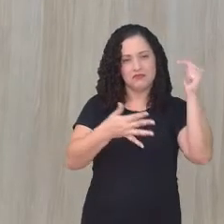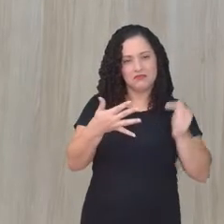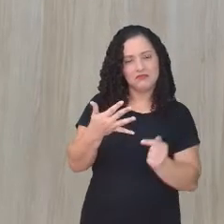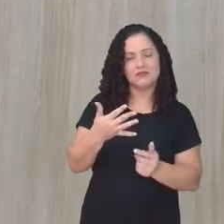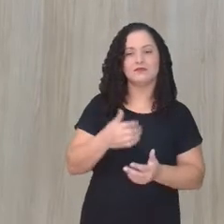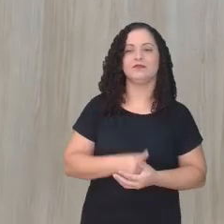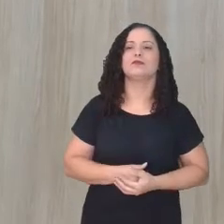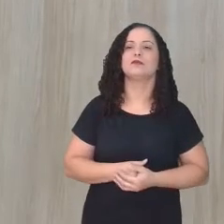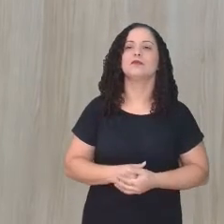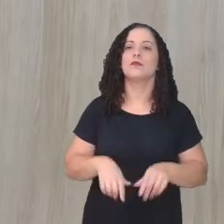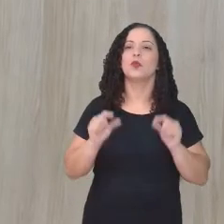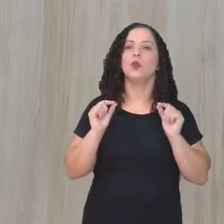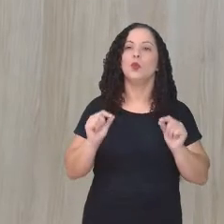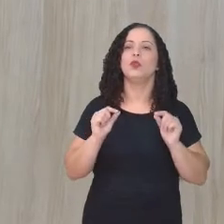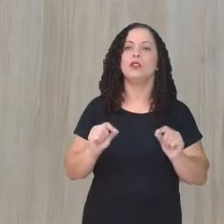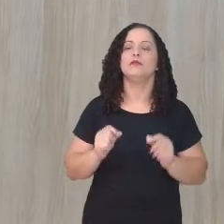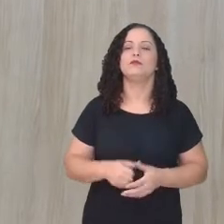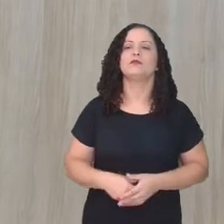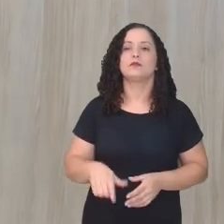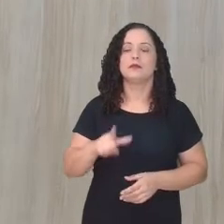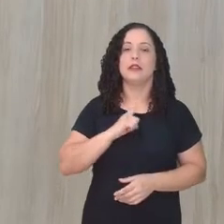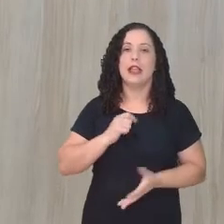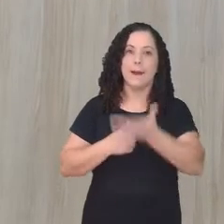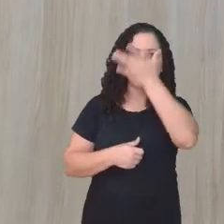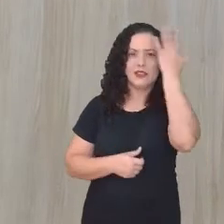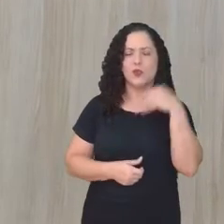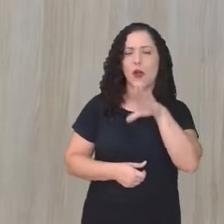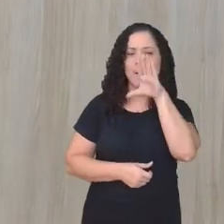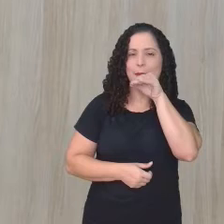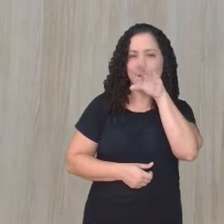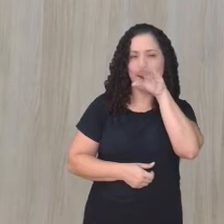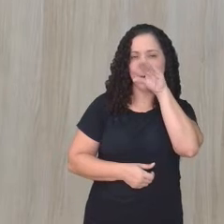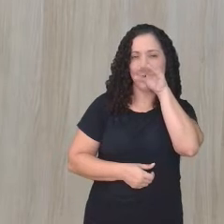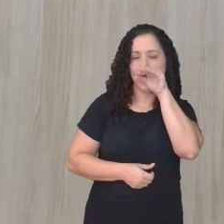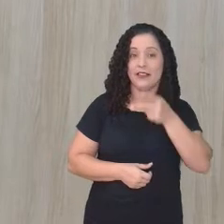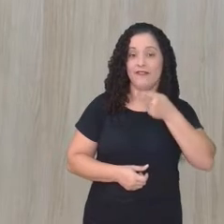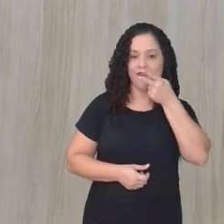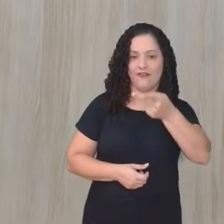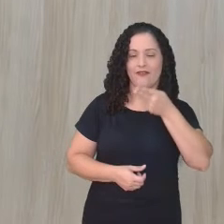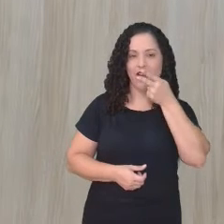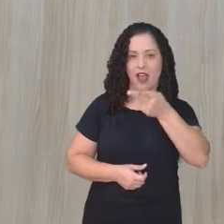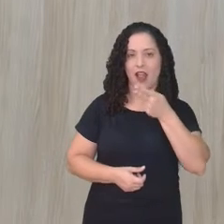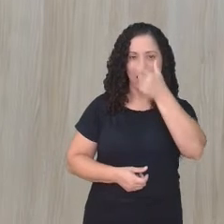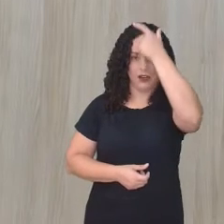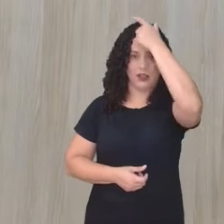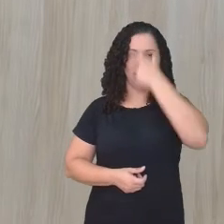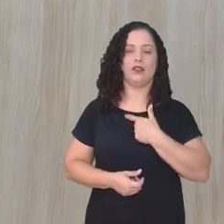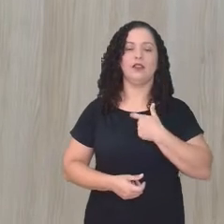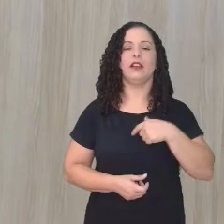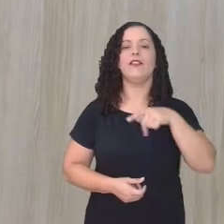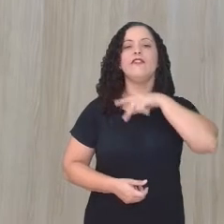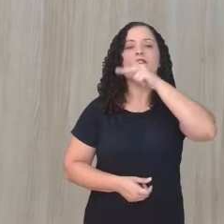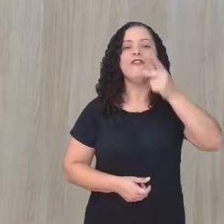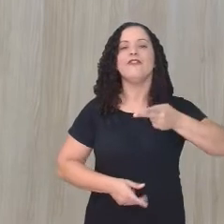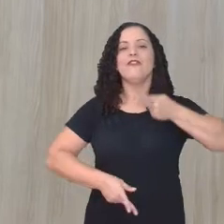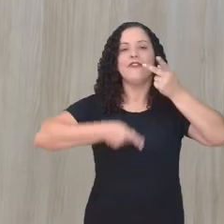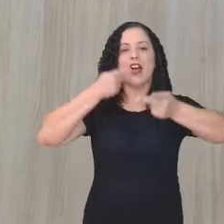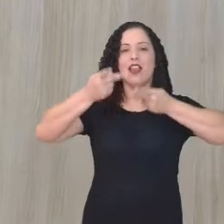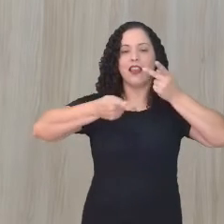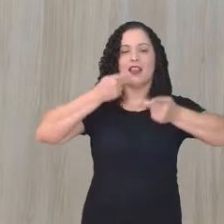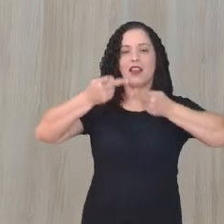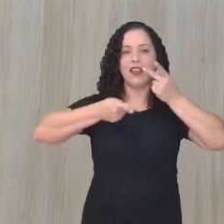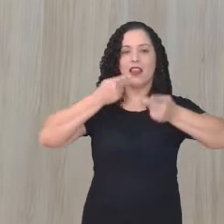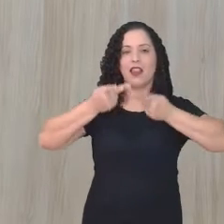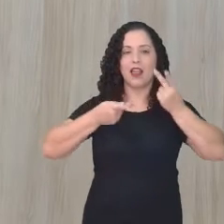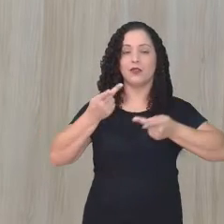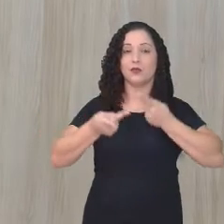Então, são eles, não é? Locutor é aquela pessoa que emite a mensagem. Quando você está falando, você se direciona a